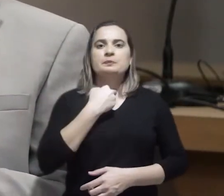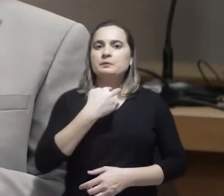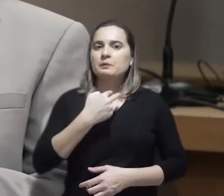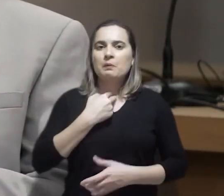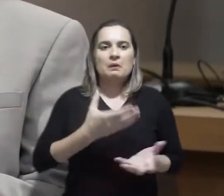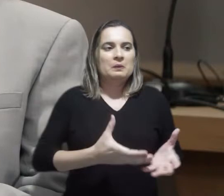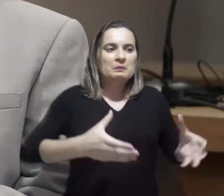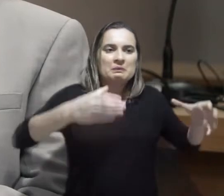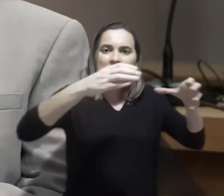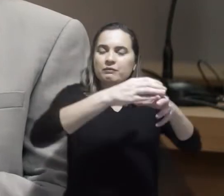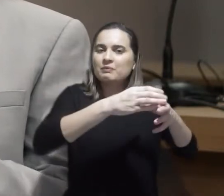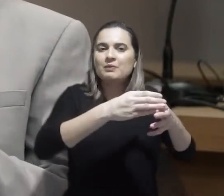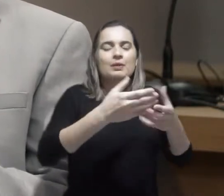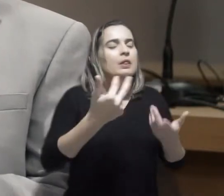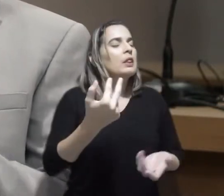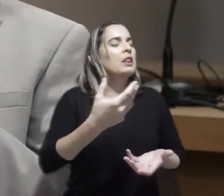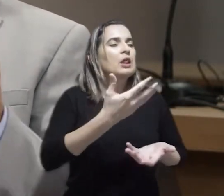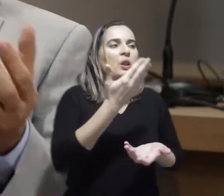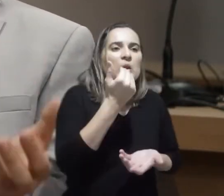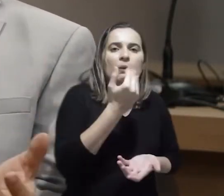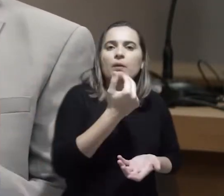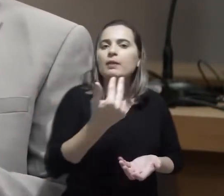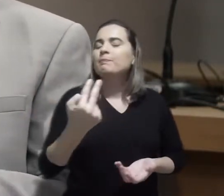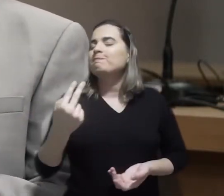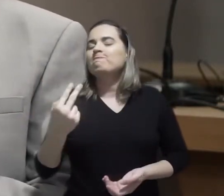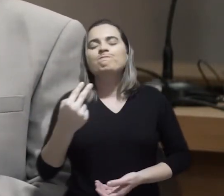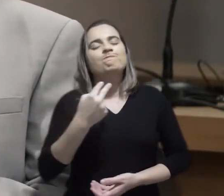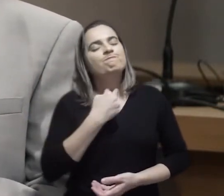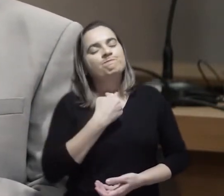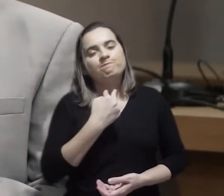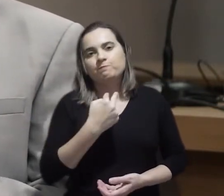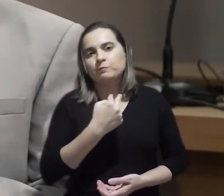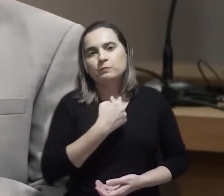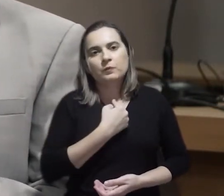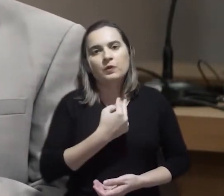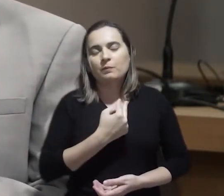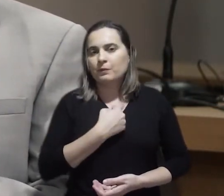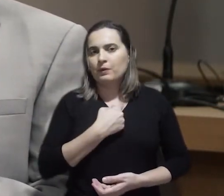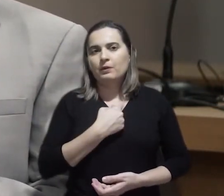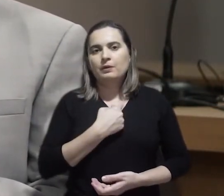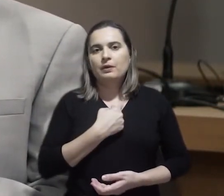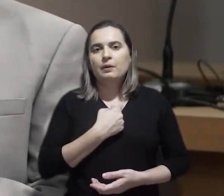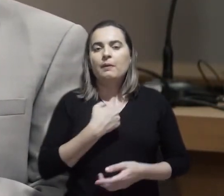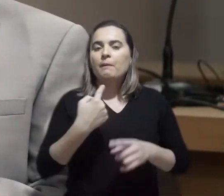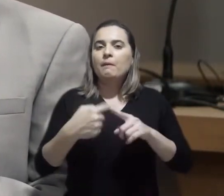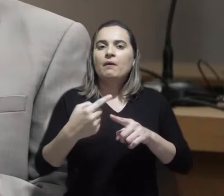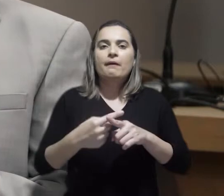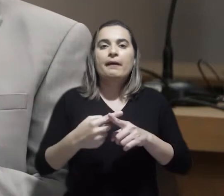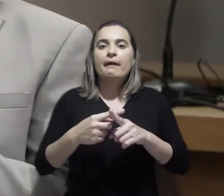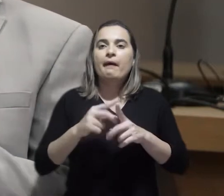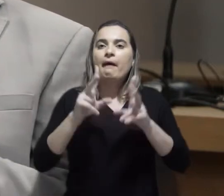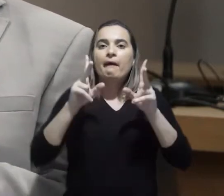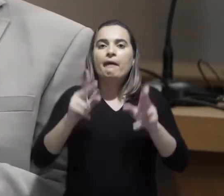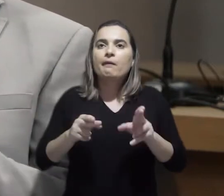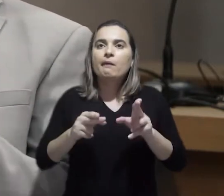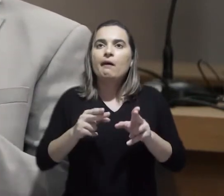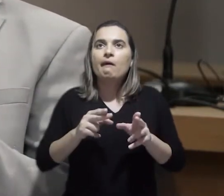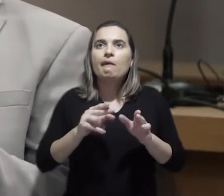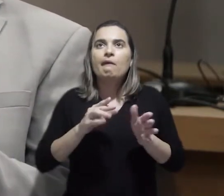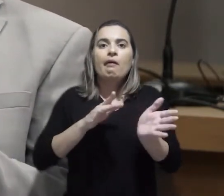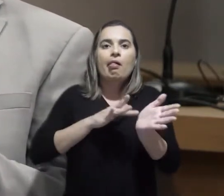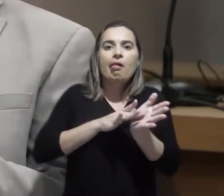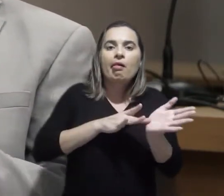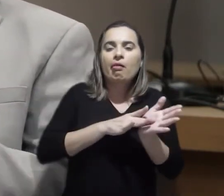básicas, de bens que possam favorecer de alguma maneira o eleitor ou o cidadão comum. Além de entrega